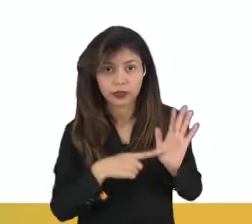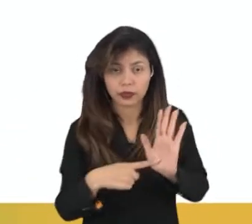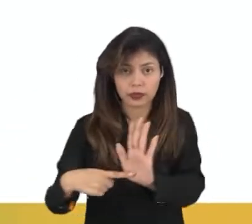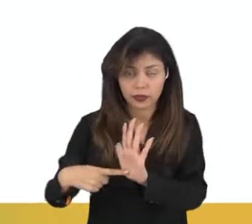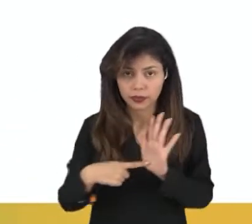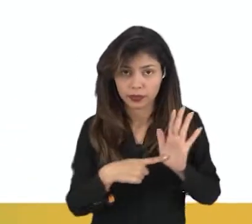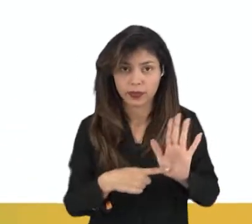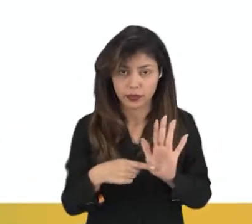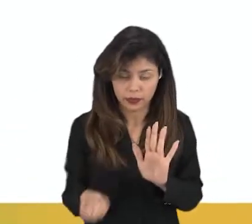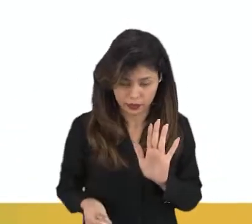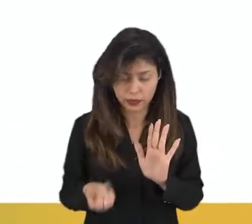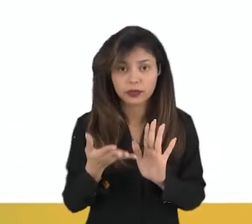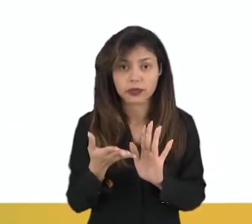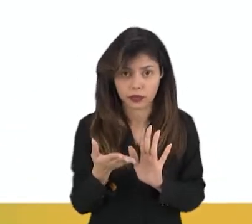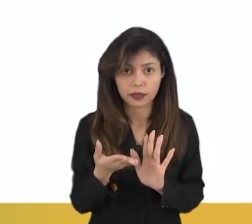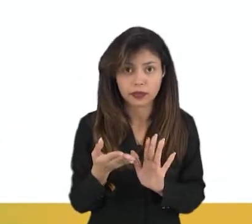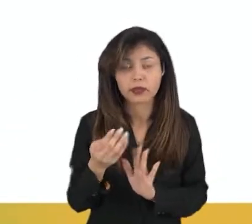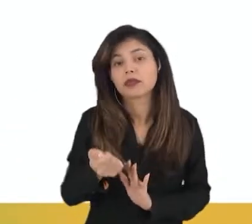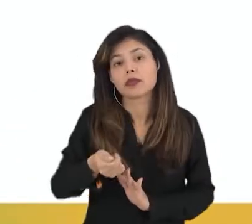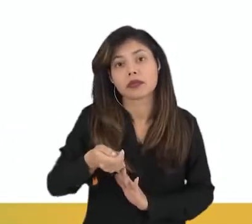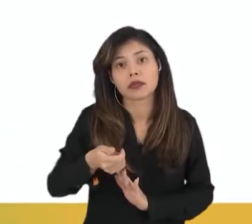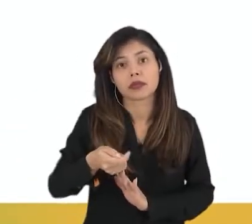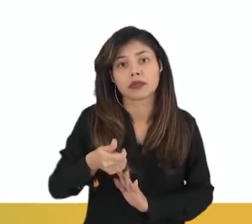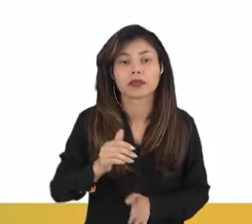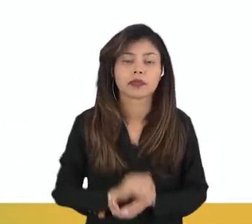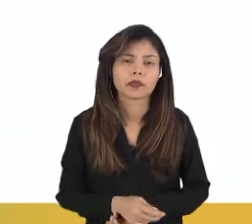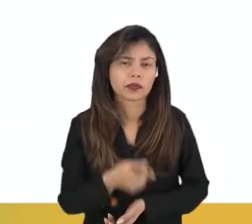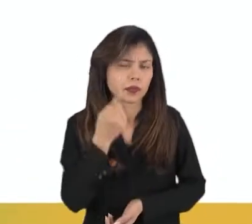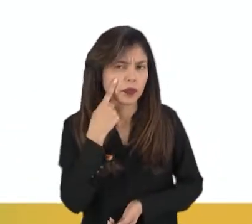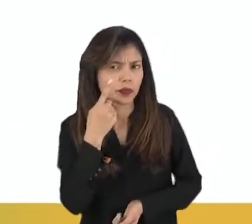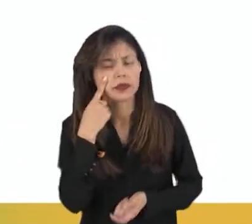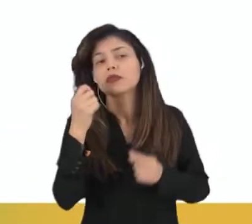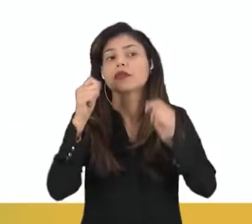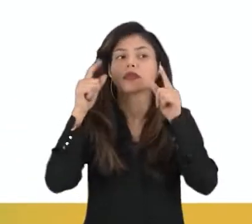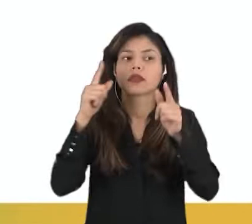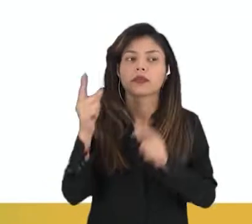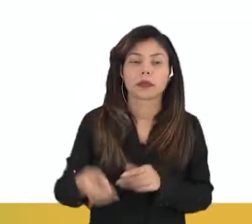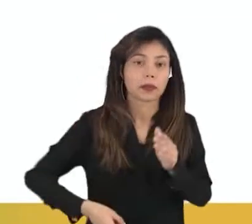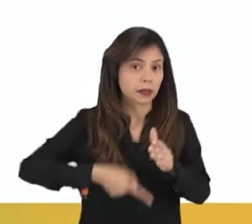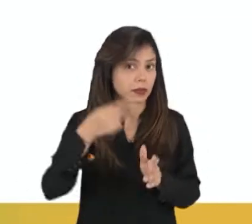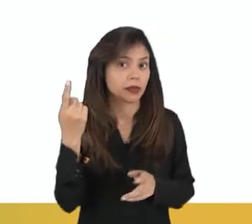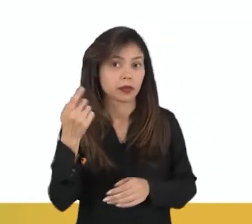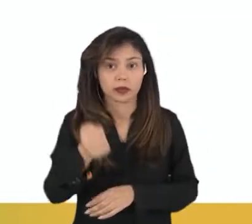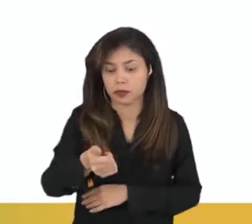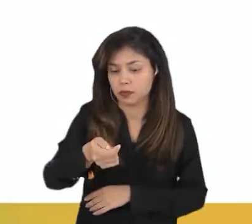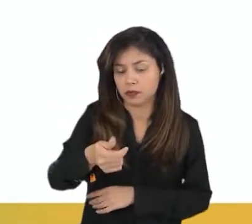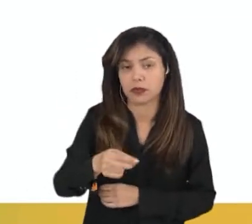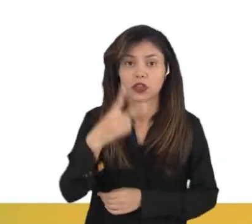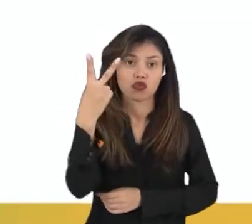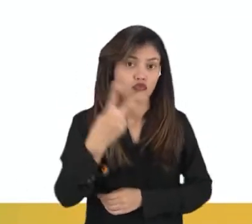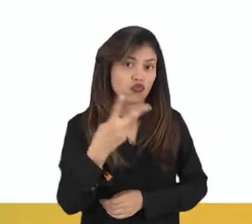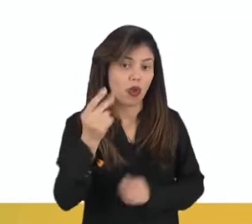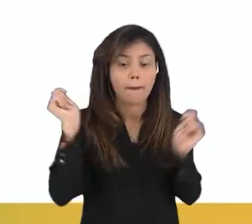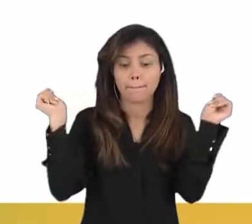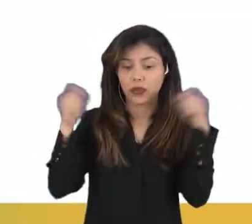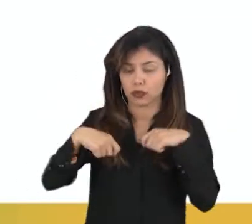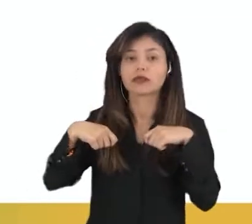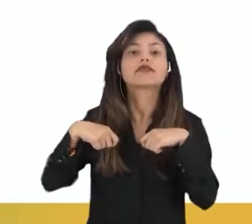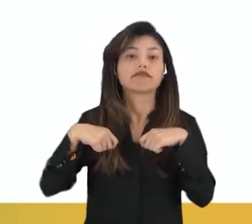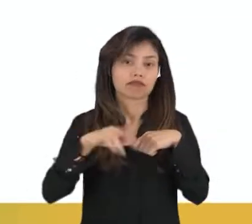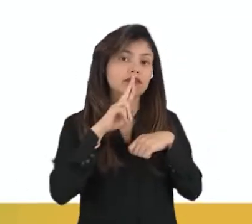representam os lançamentos da moeda. Então, observe que para a primeira moeda, nós vamos ter 2 possibilidades